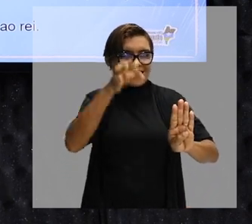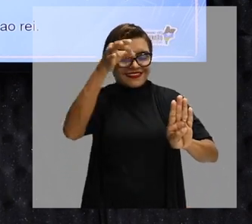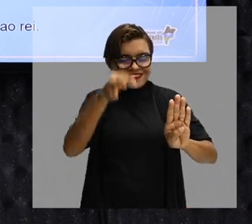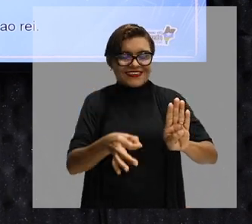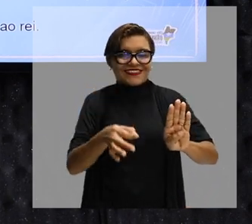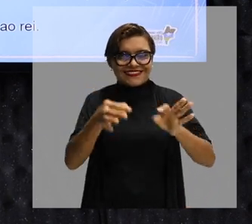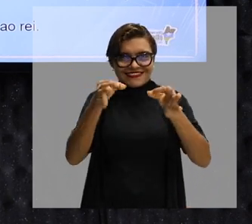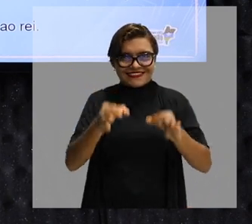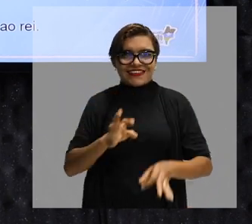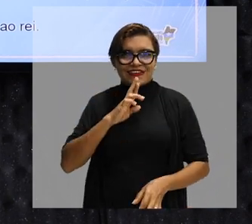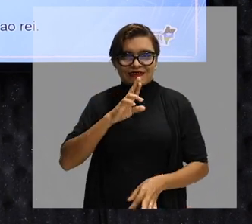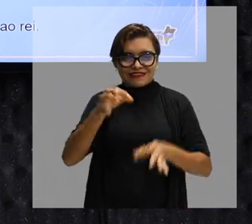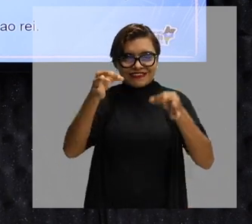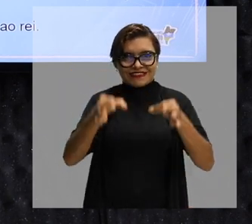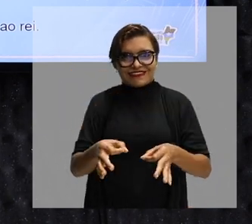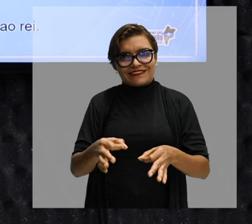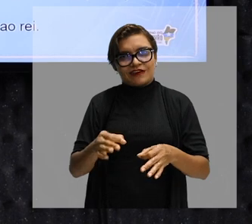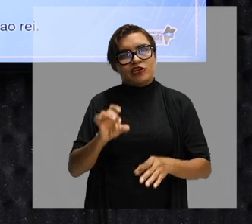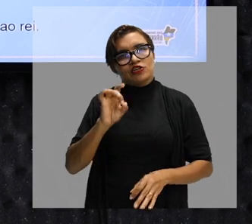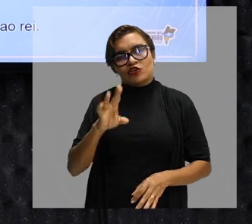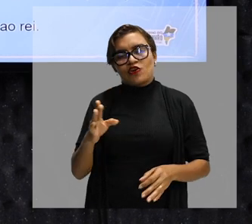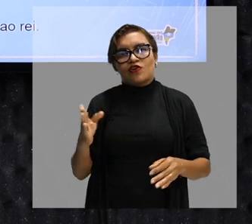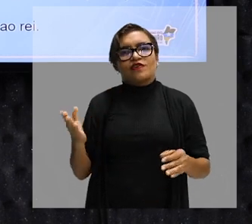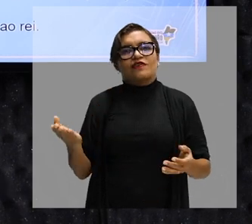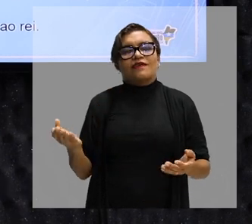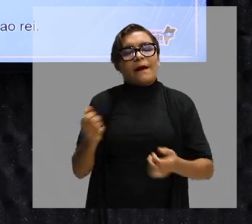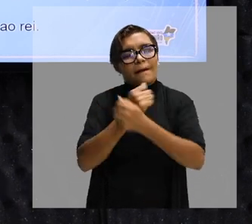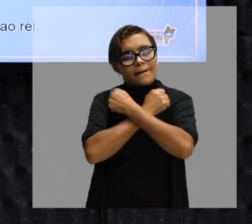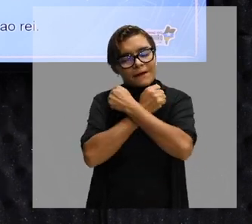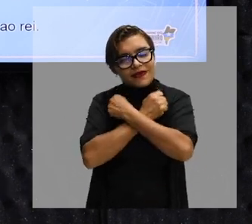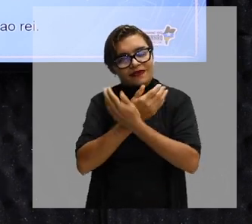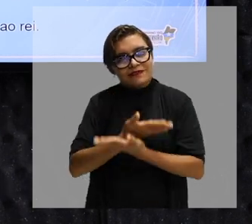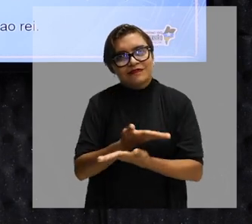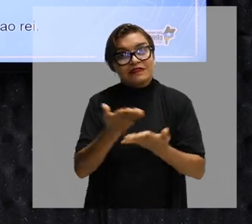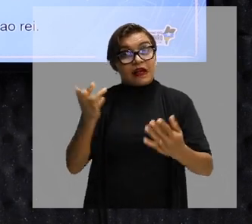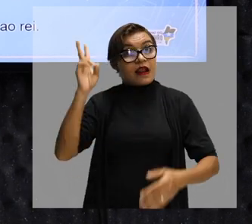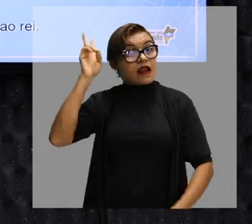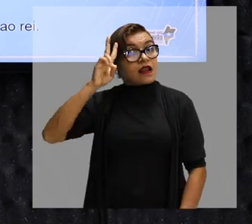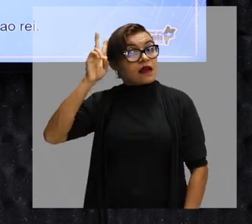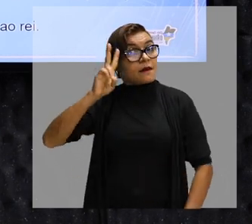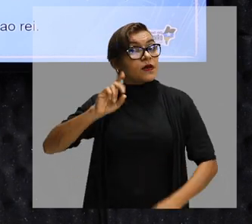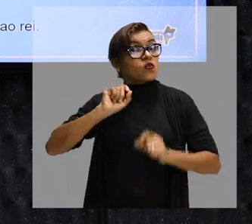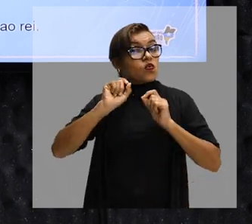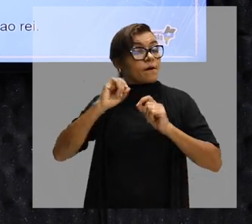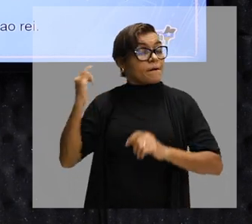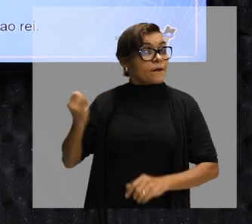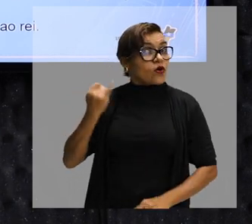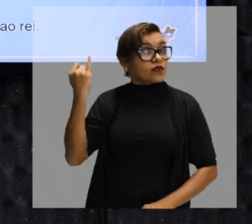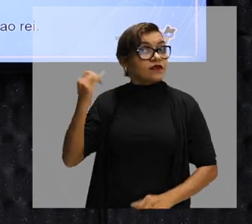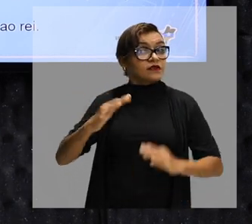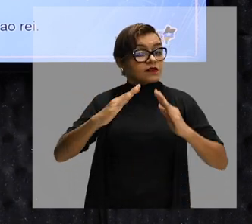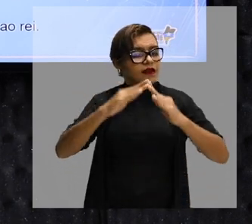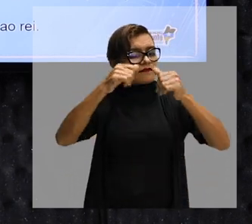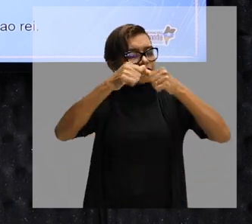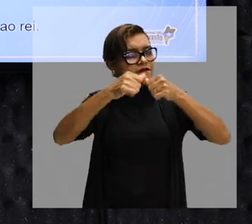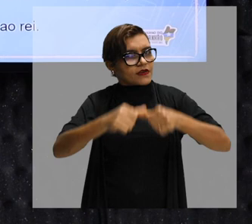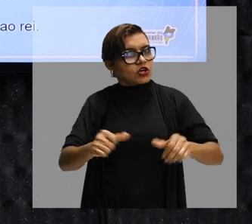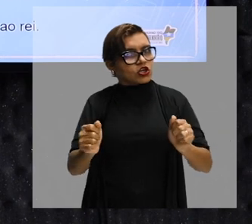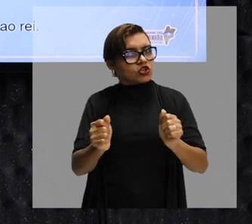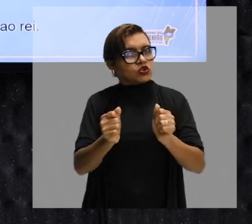E a gente vai ficando por aqui. Um forte abraço a vocês. Lembrem, Lembre, fique em casa, mas fique